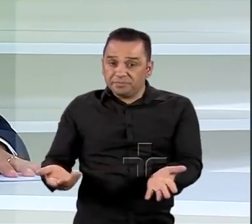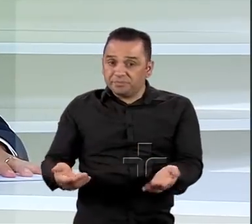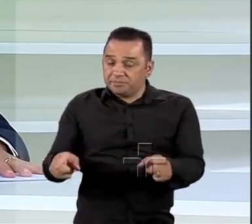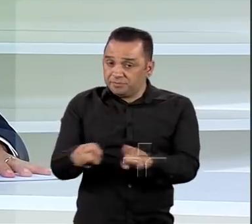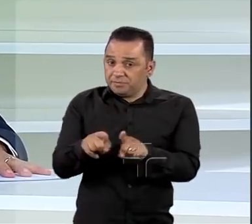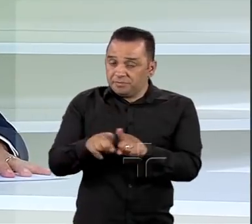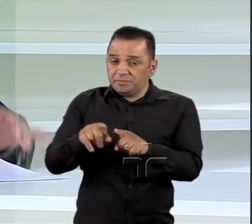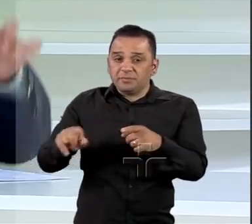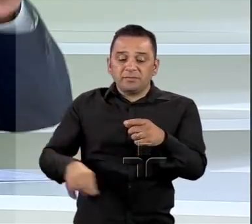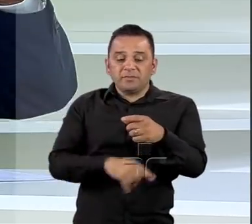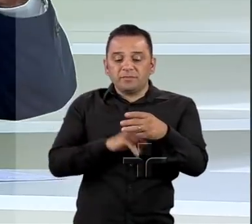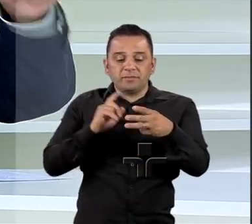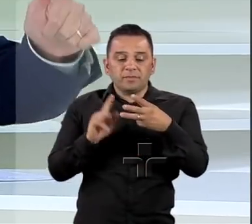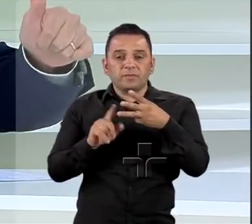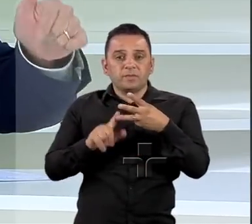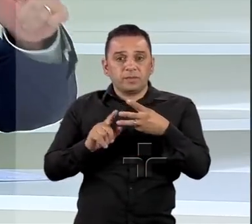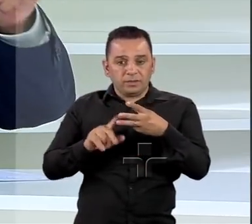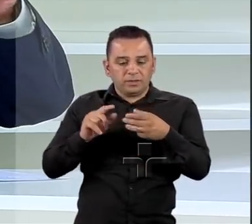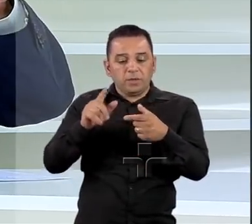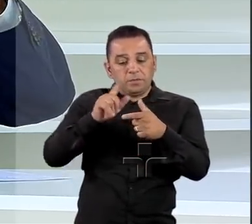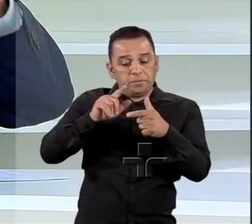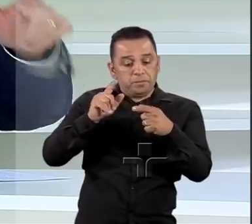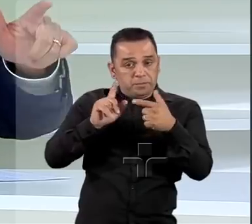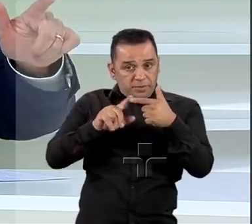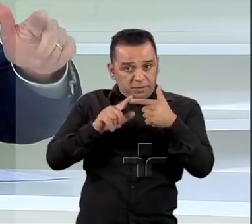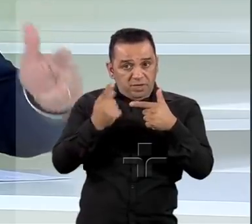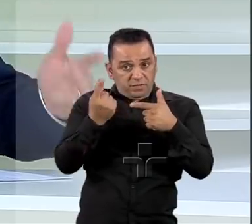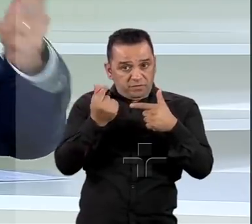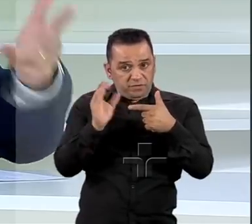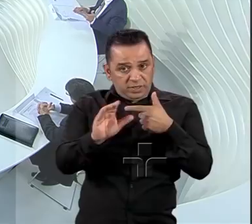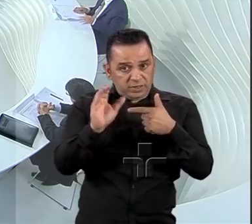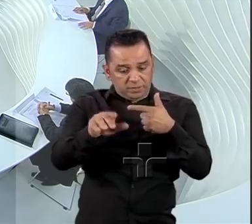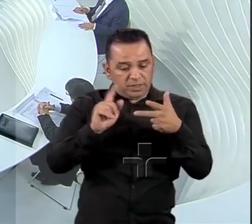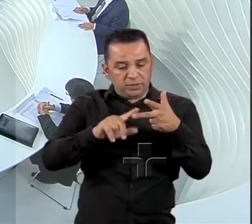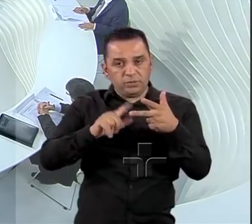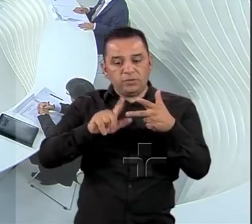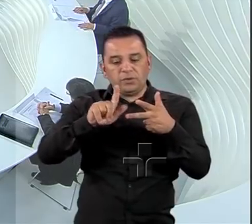terceiro problema, então falei primeiro financiamento, segundo gestão, o